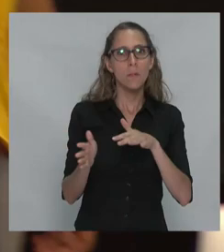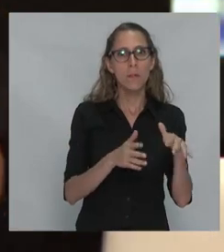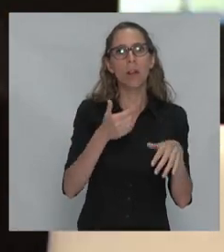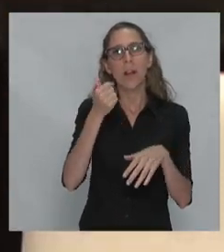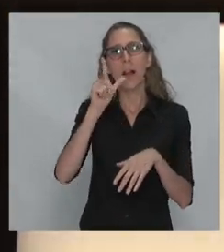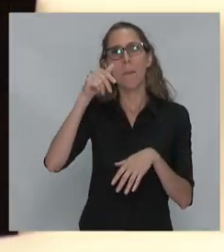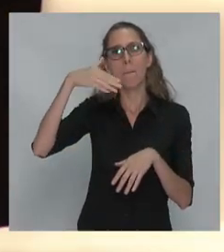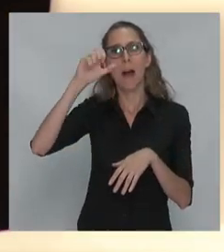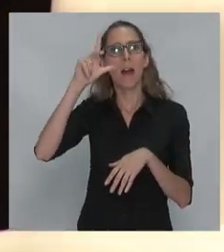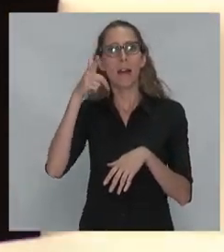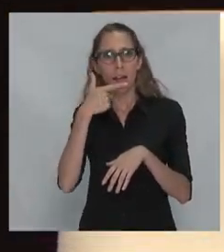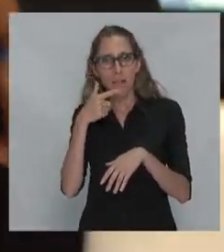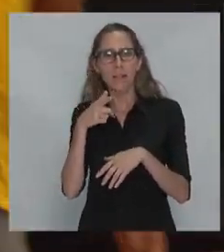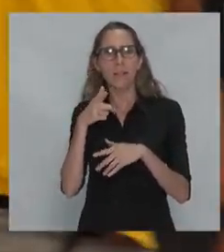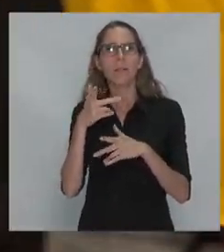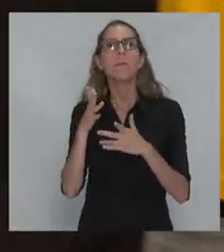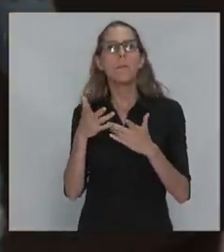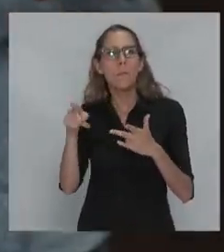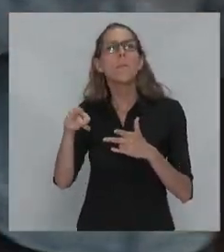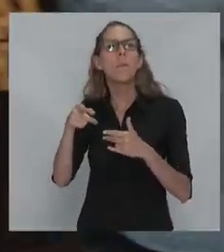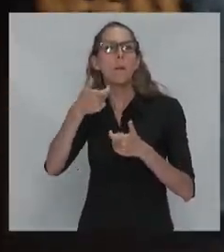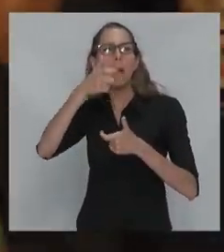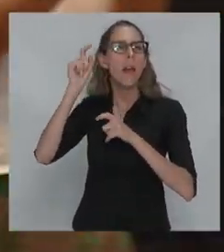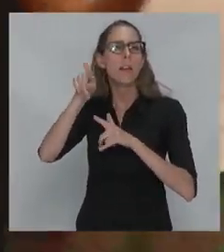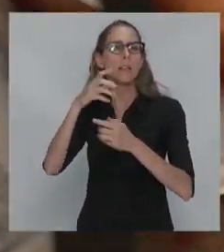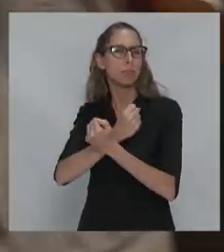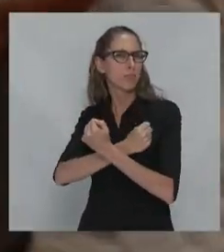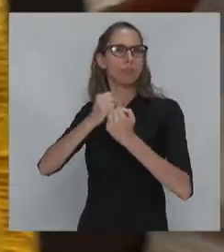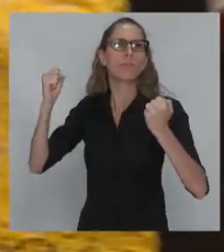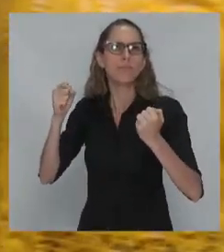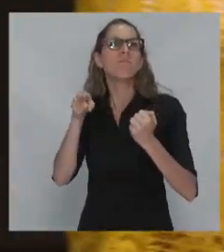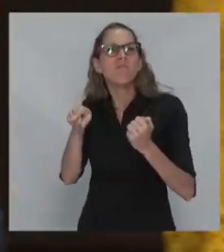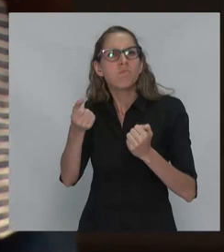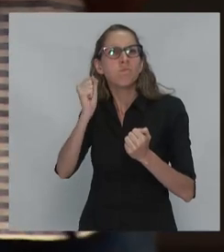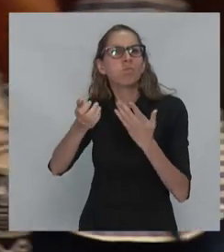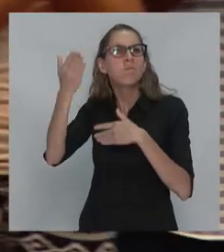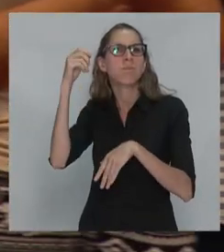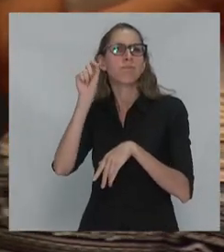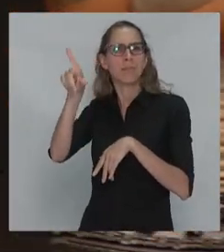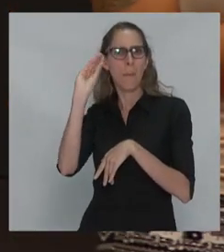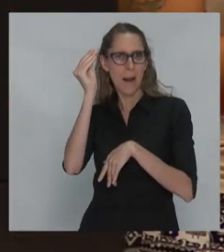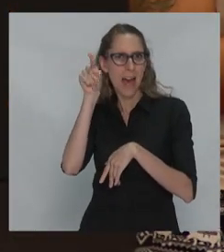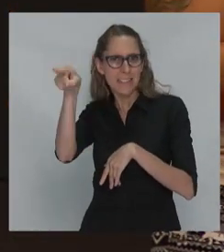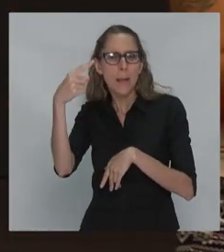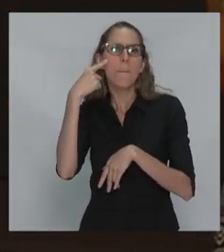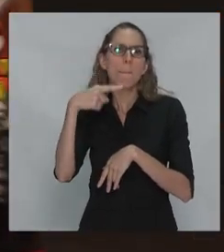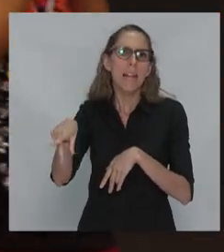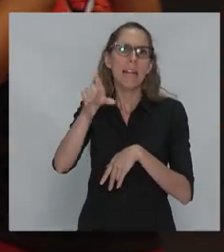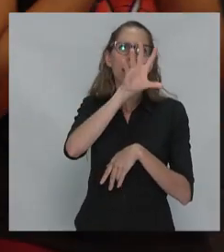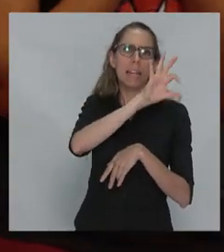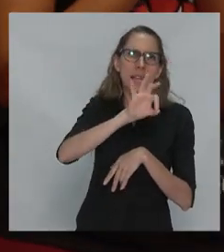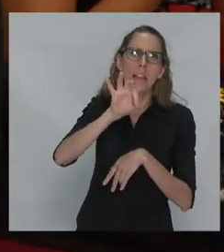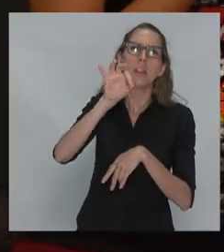experiência de libertação, existiu no Brasil de 1590 a